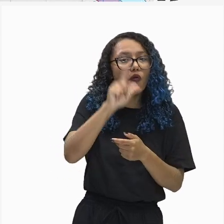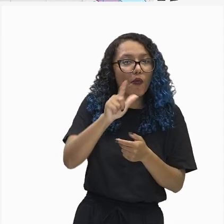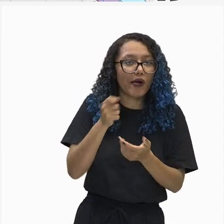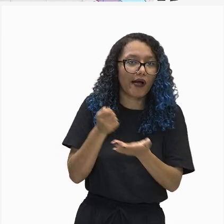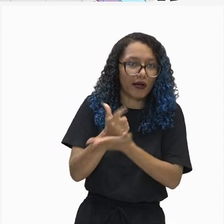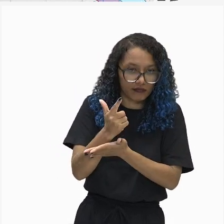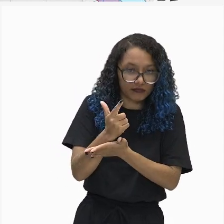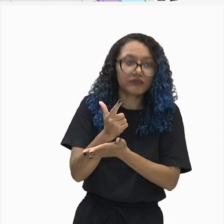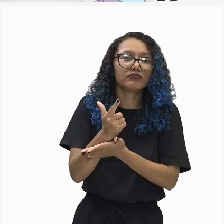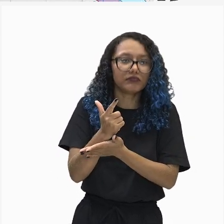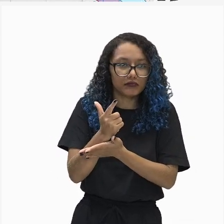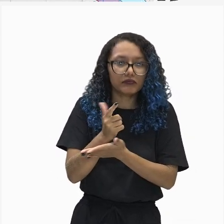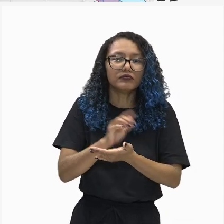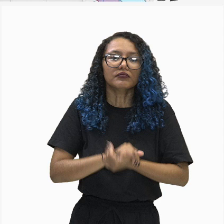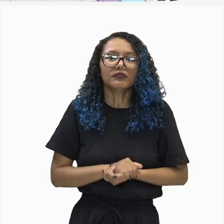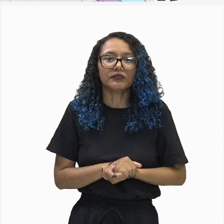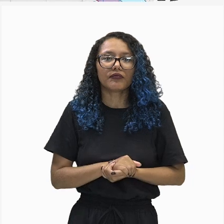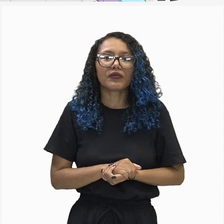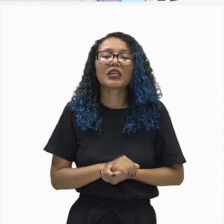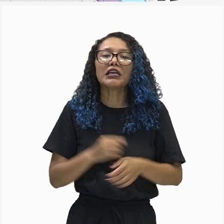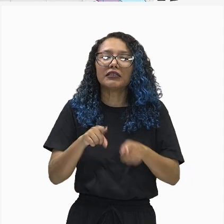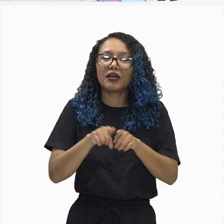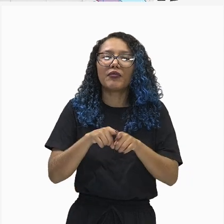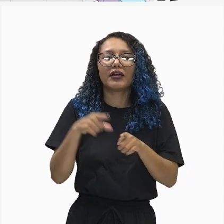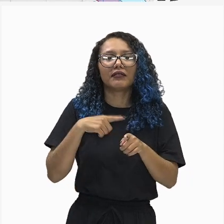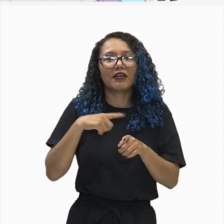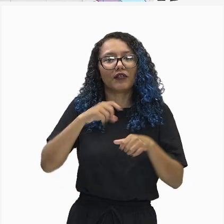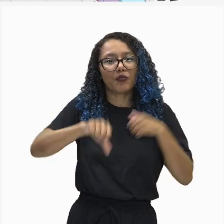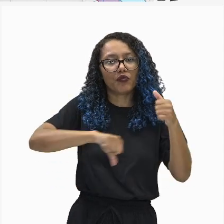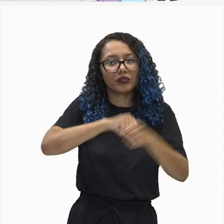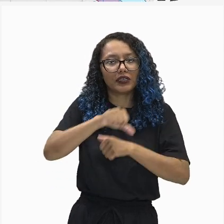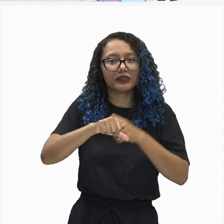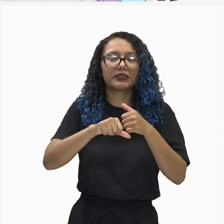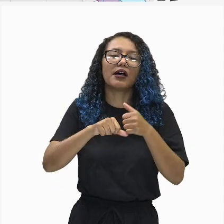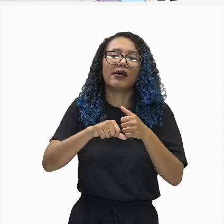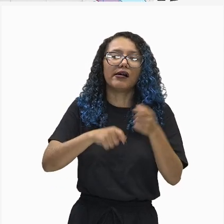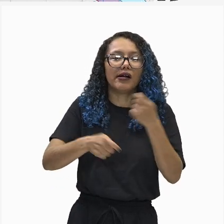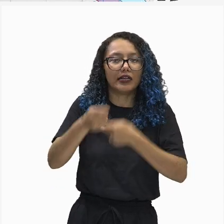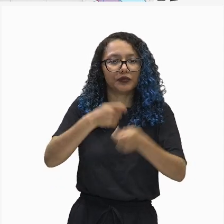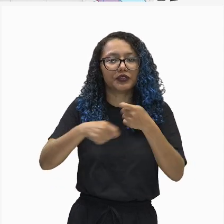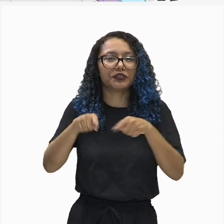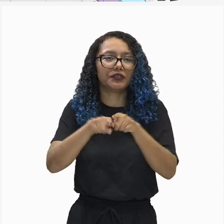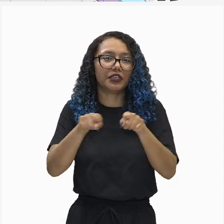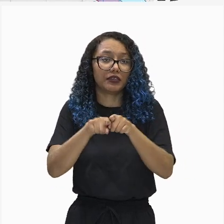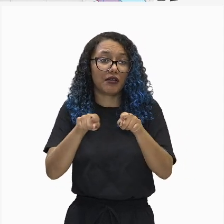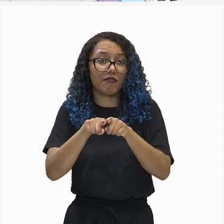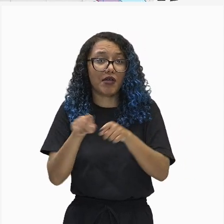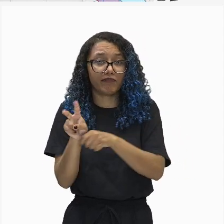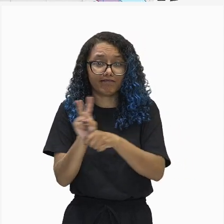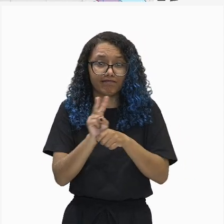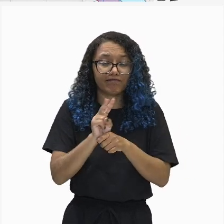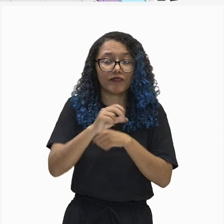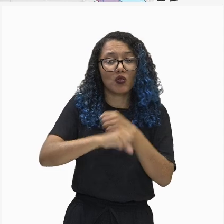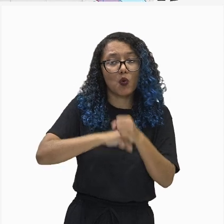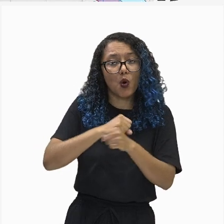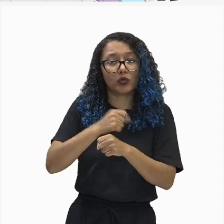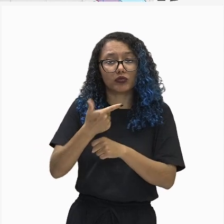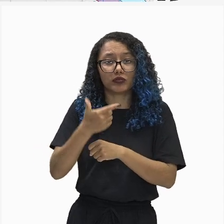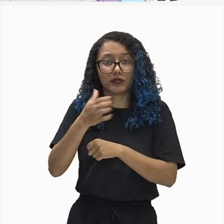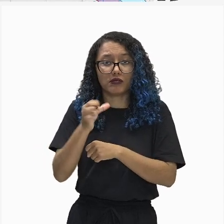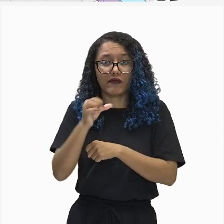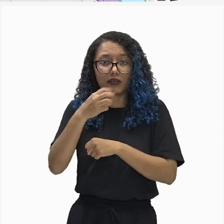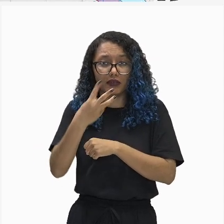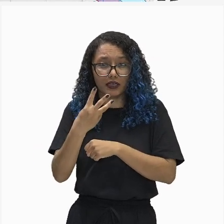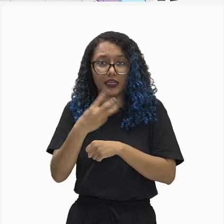reinado, ocorreram reformas administrativas e fiscais. Em 293, o imperador romano instituiu